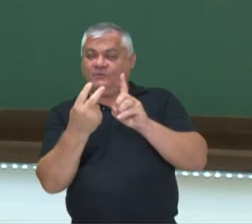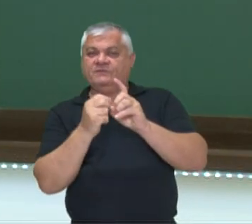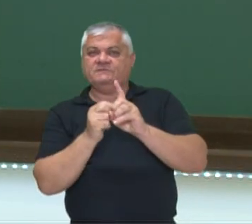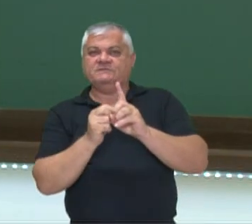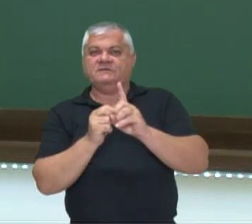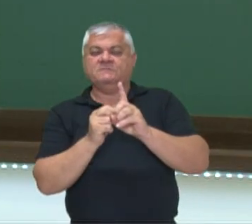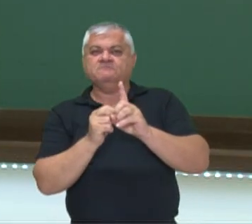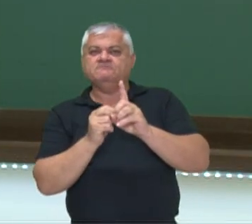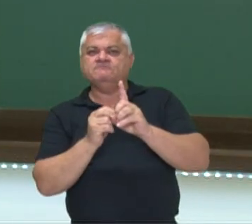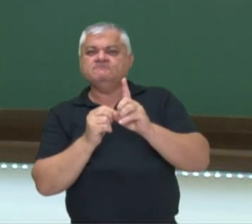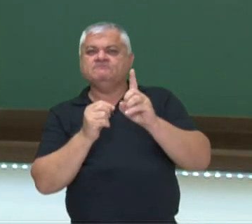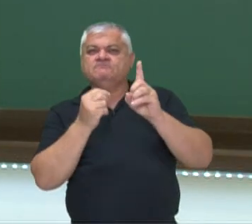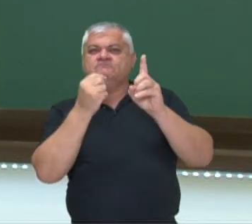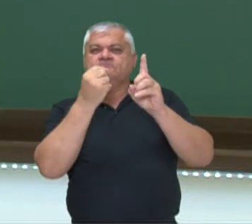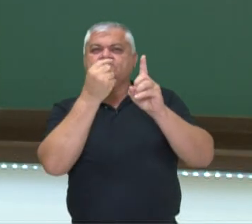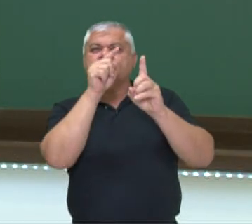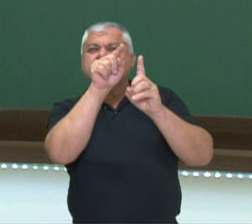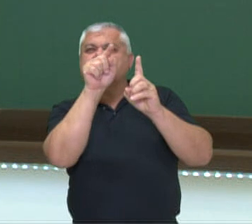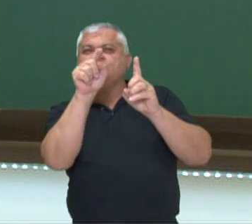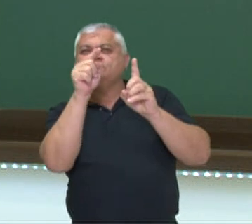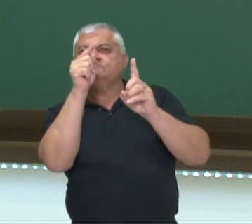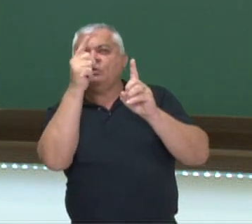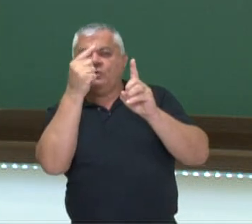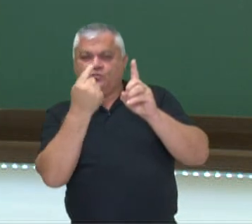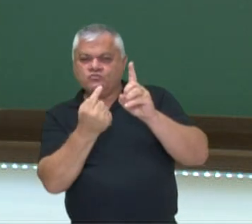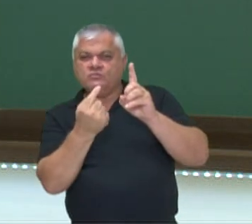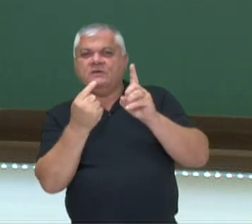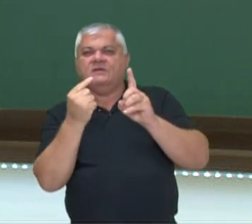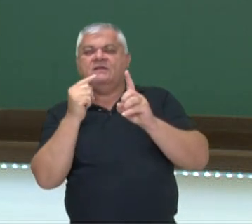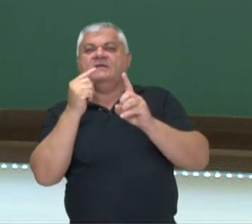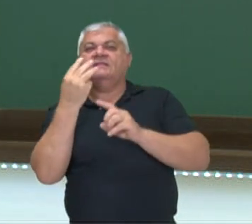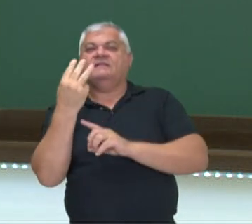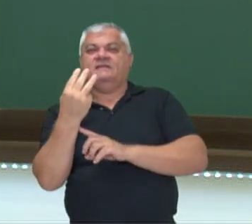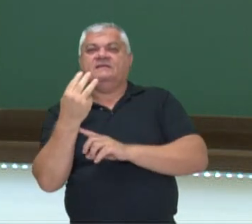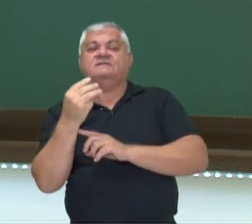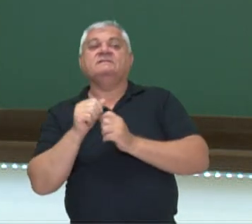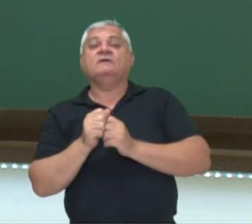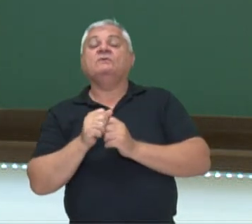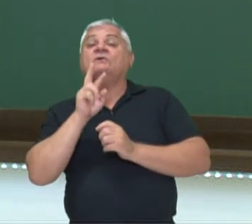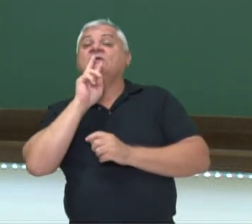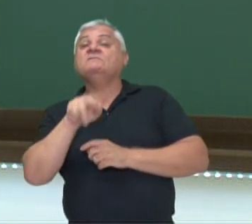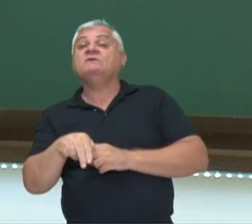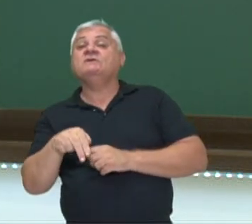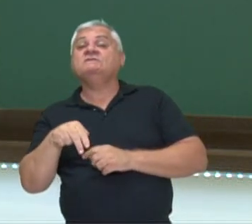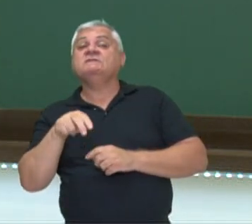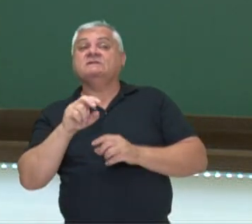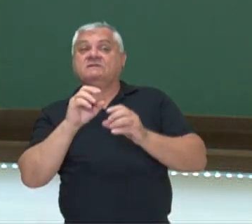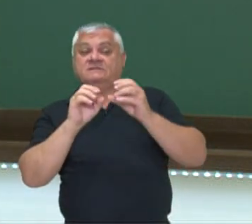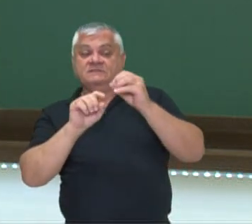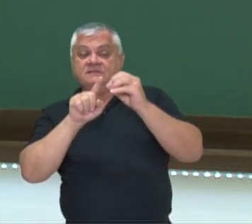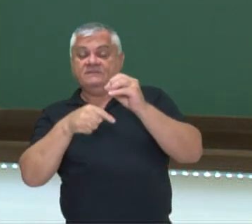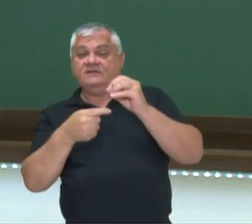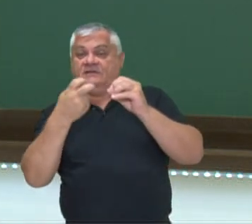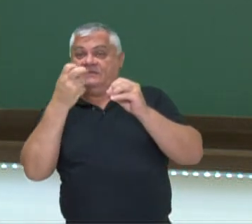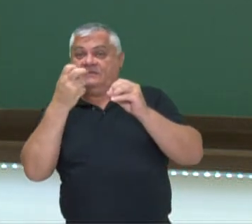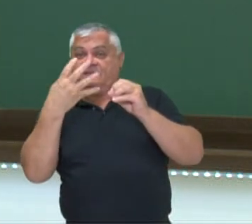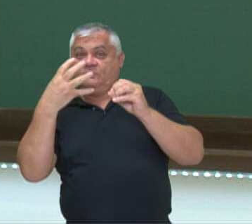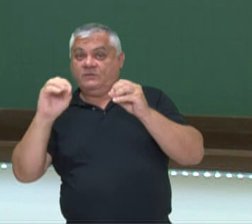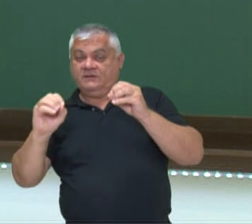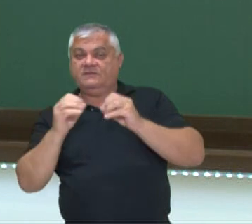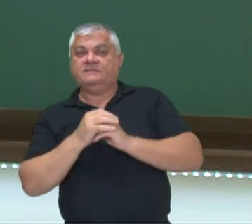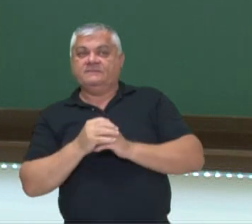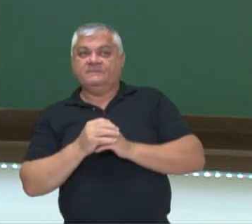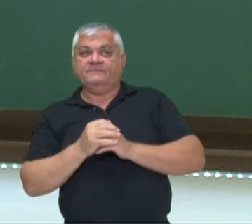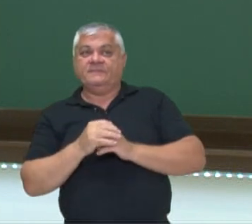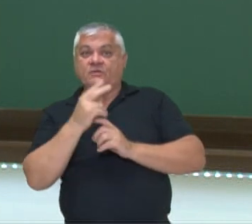aqui, como se fosse um número sem vírgula, tá? Então, meu resultado foi 540. Só que aqui eu tenho duas casas